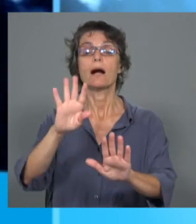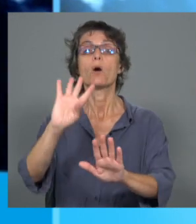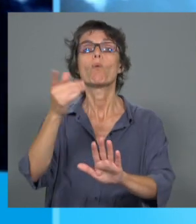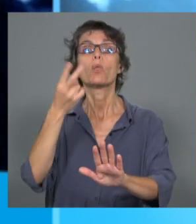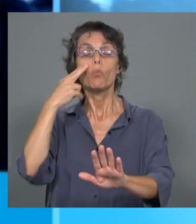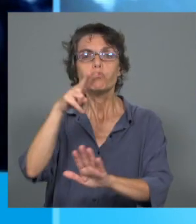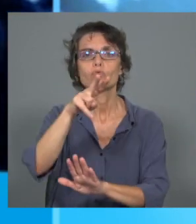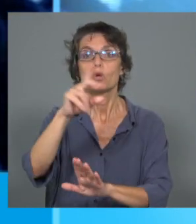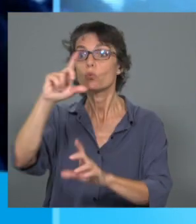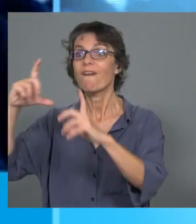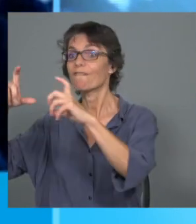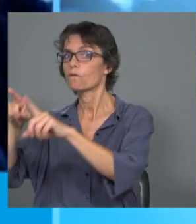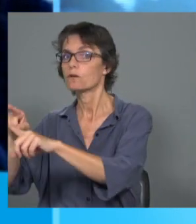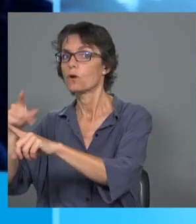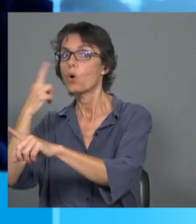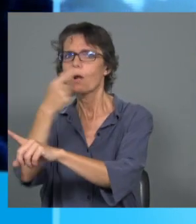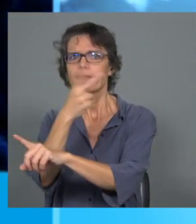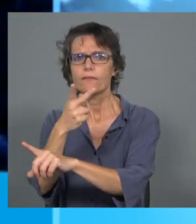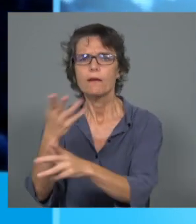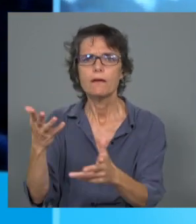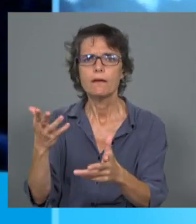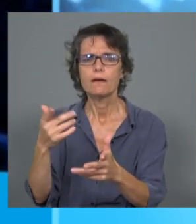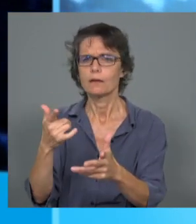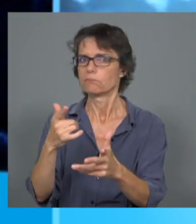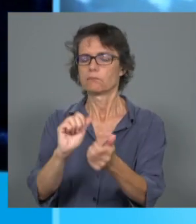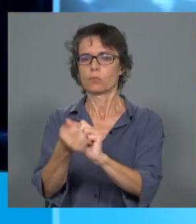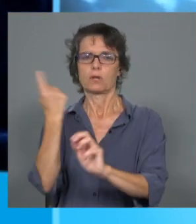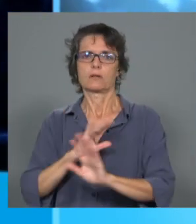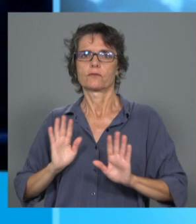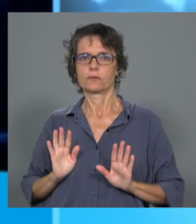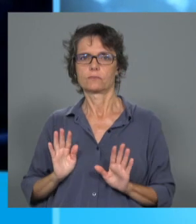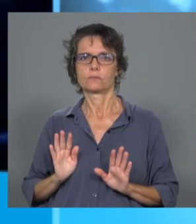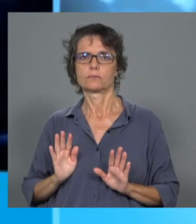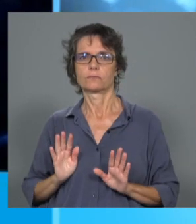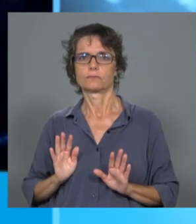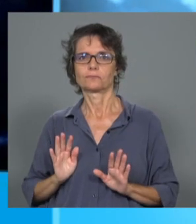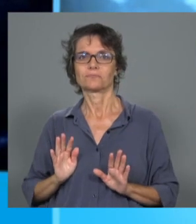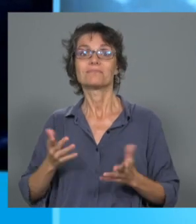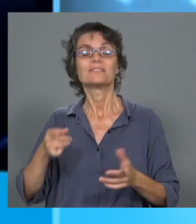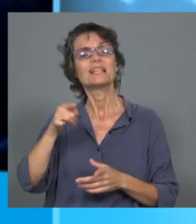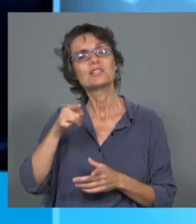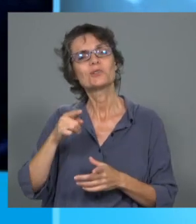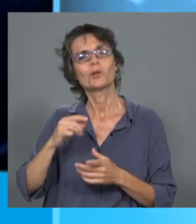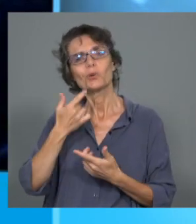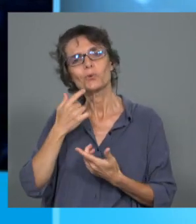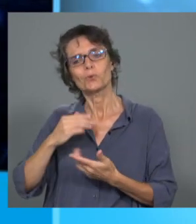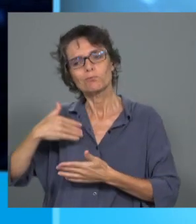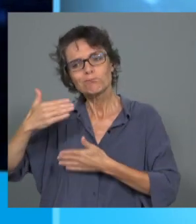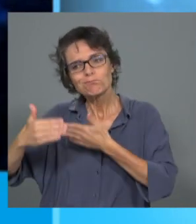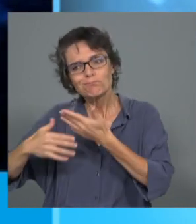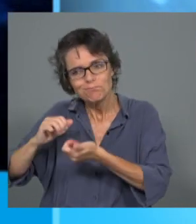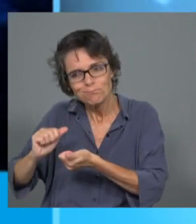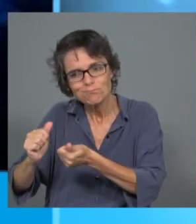foi em fotografias, quando viu em televisão, ele quis mudar aquilo. Portanto, a mudança de facto vai começando aí. Portanto, depois há as